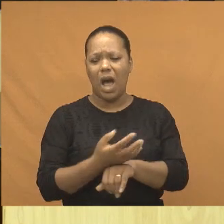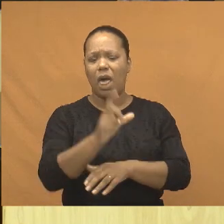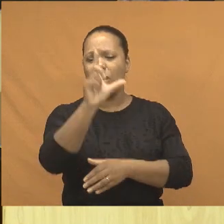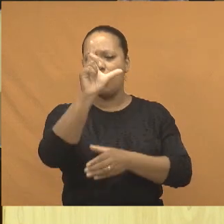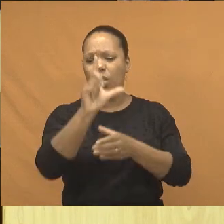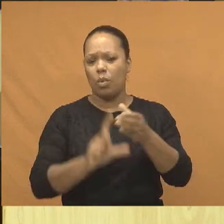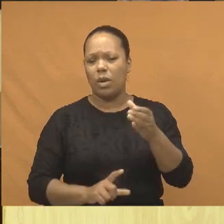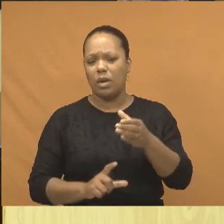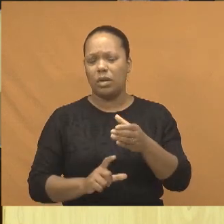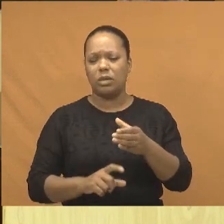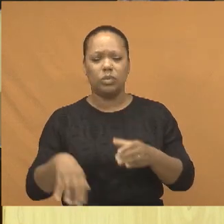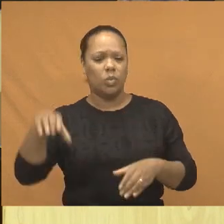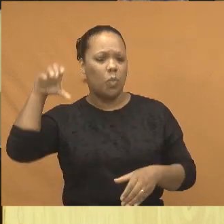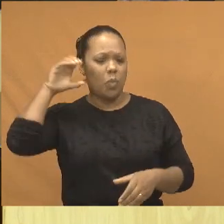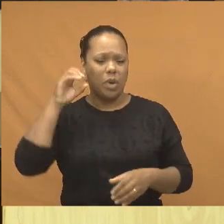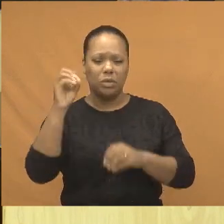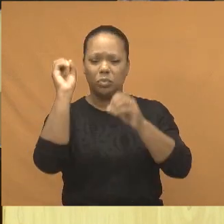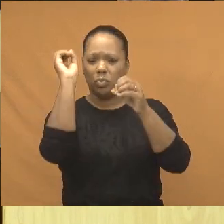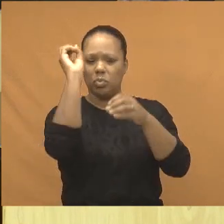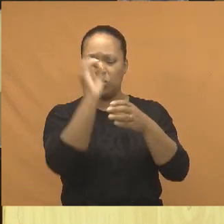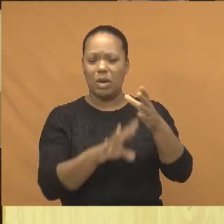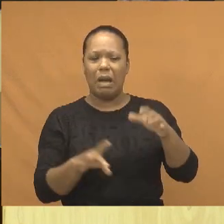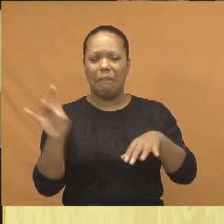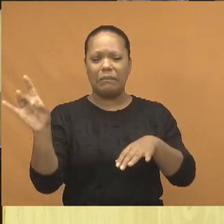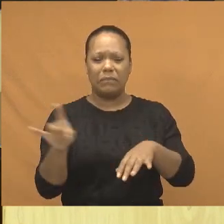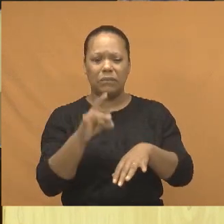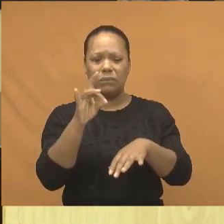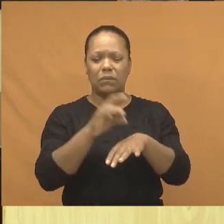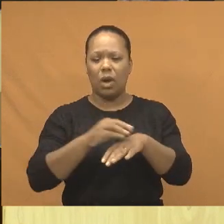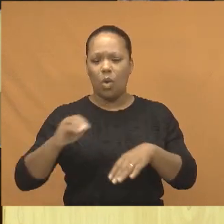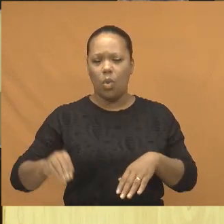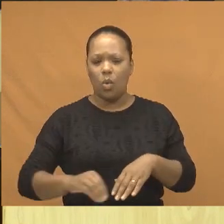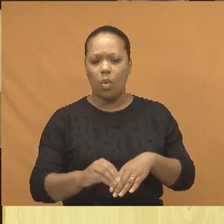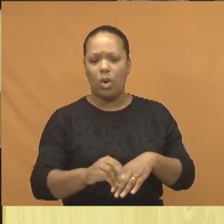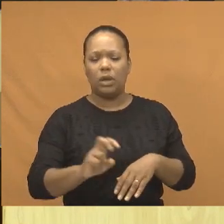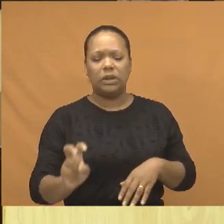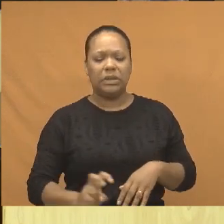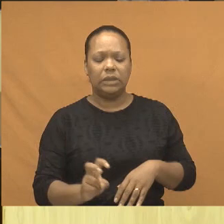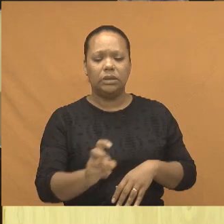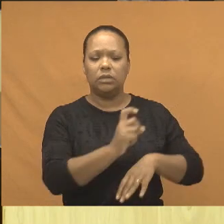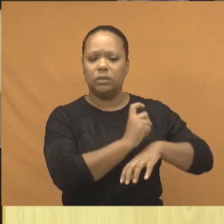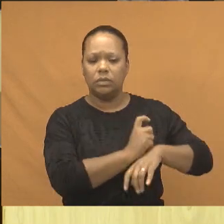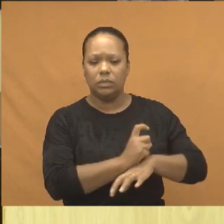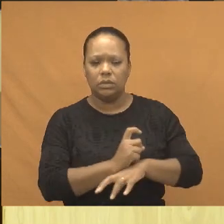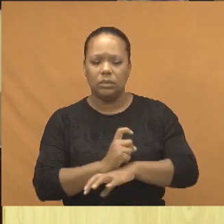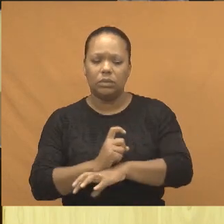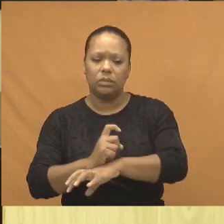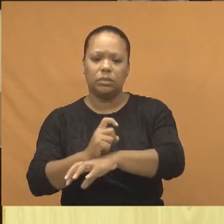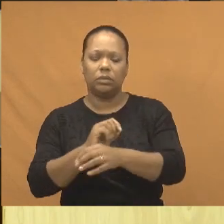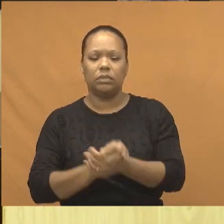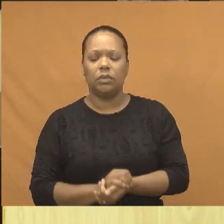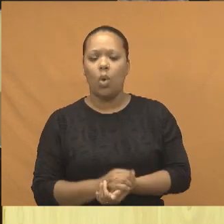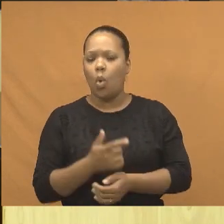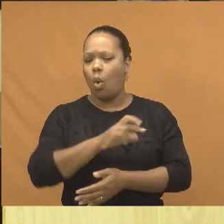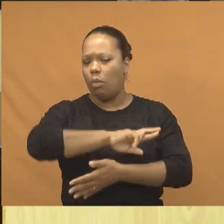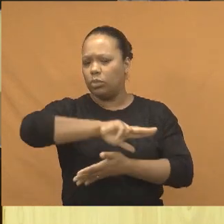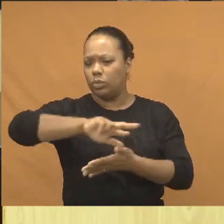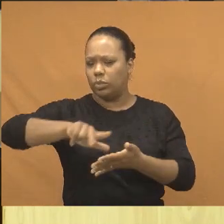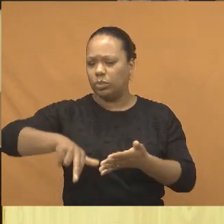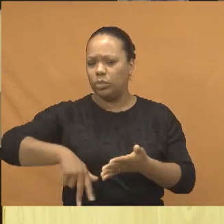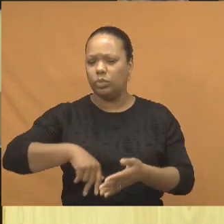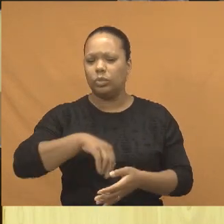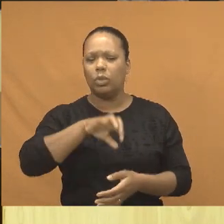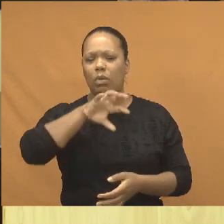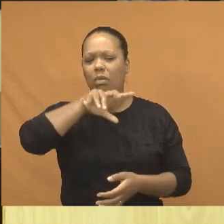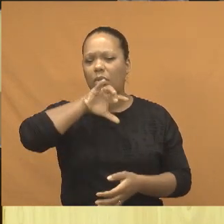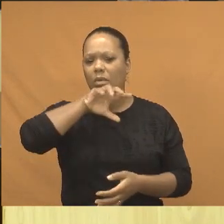e entulhos, com grande quantidade de pernilongos, ratos, cobras, escorpiões, caramujos e outros bichos peçonhentos